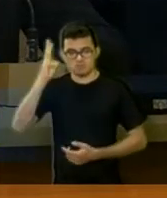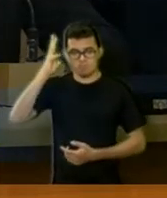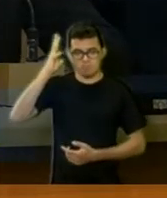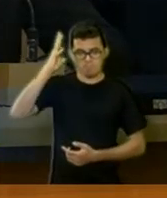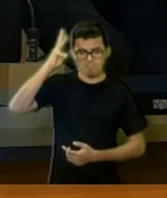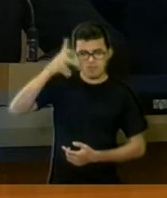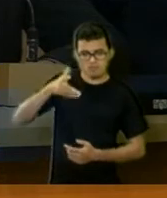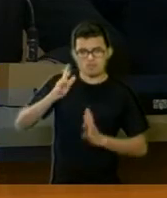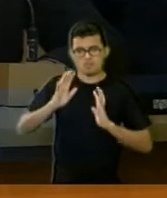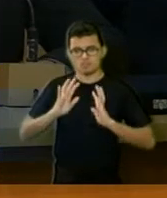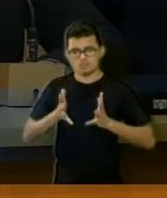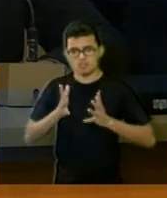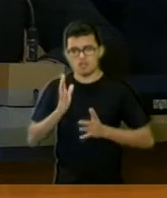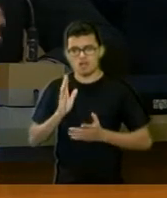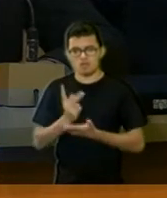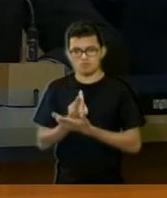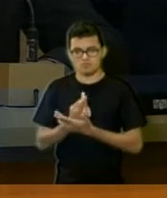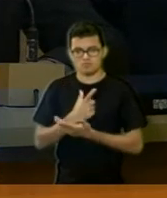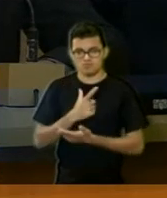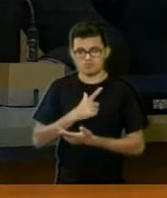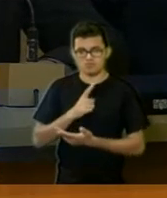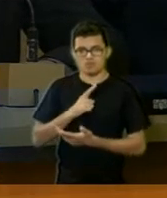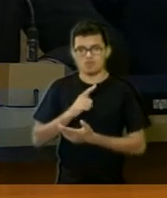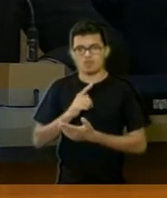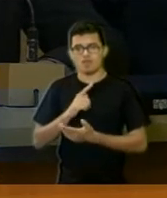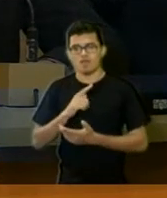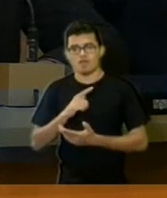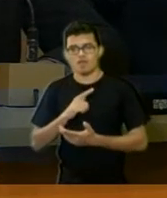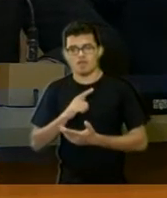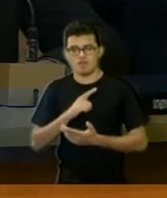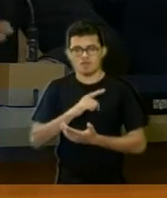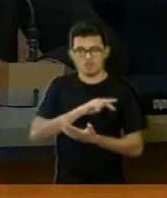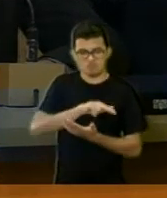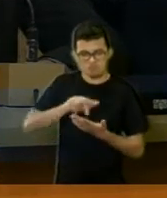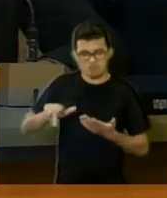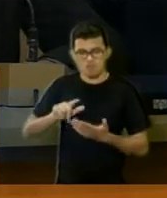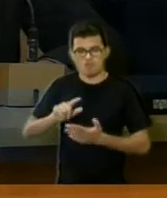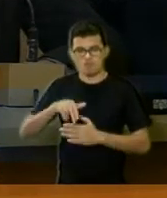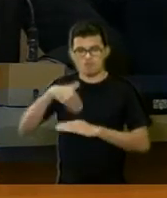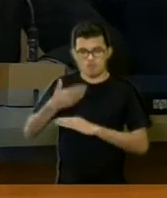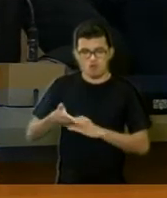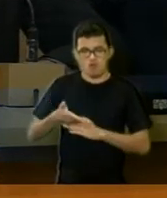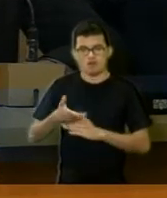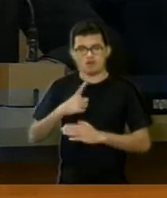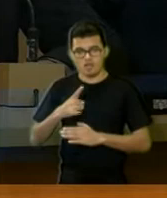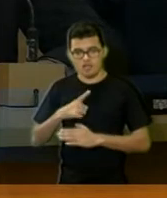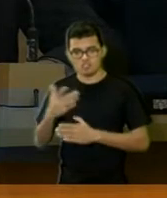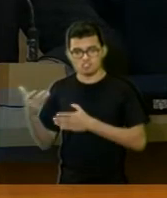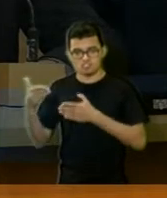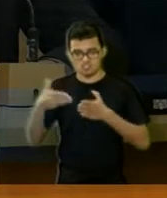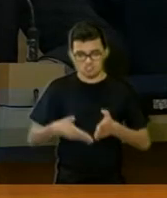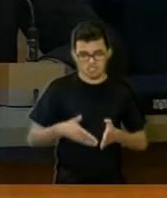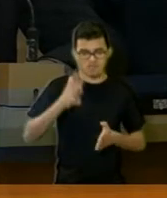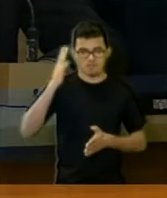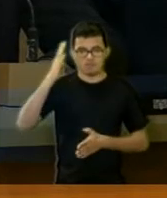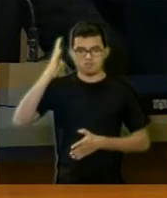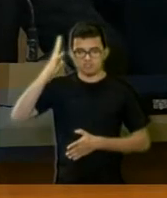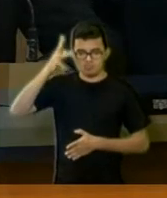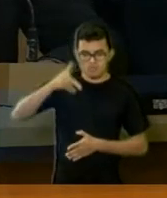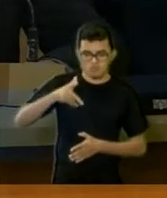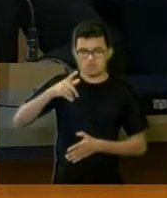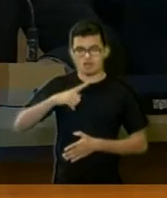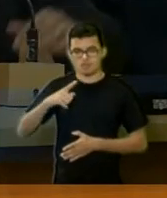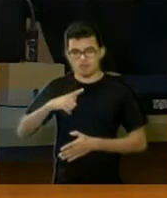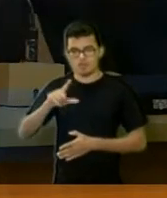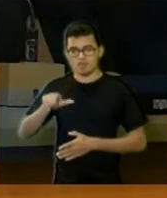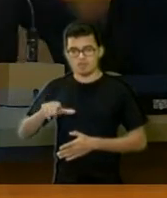né, para atividades fora da cidade aqui. Aí chegava de madrugada, vai o seu Moa buscar a gente, levar